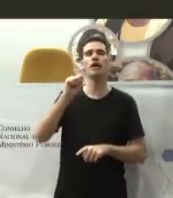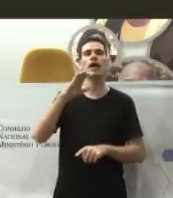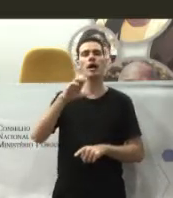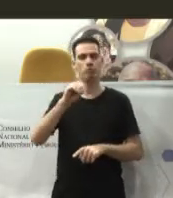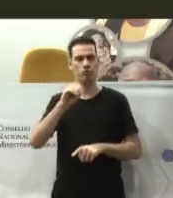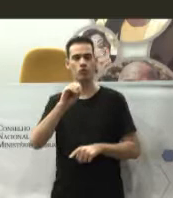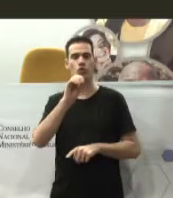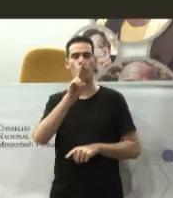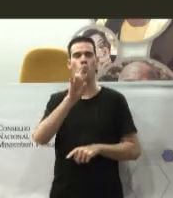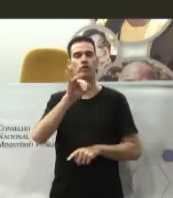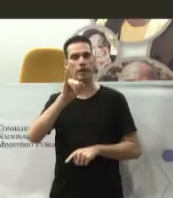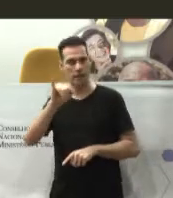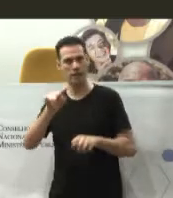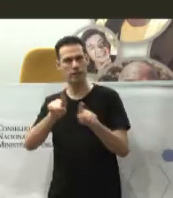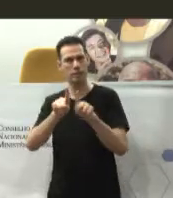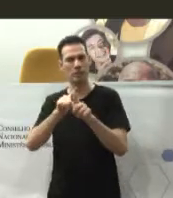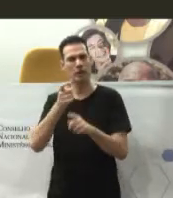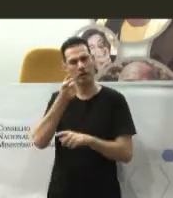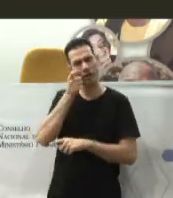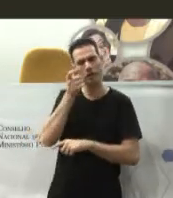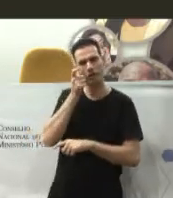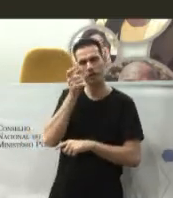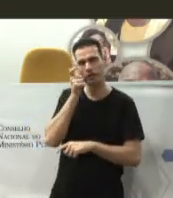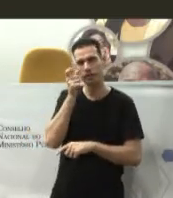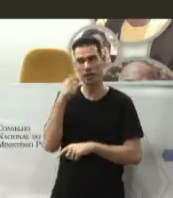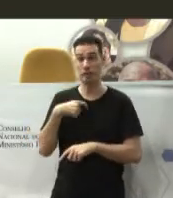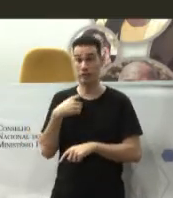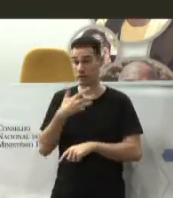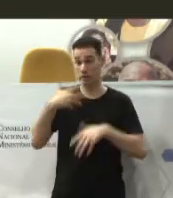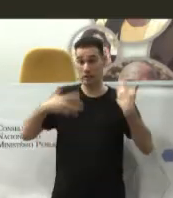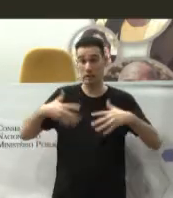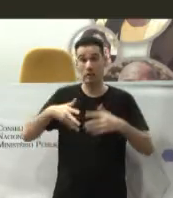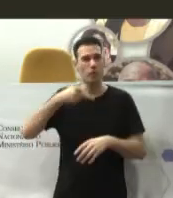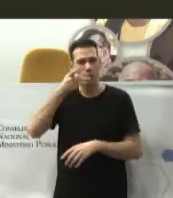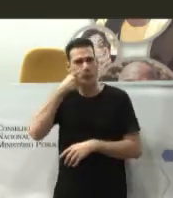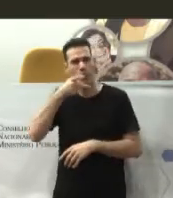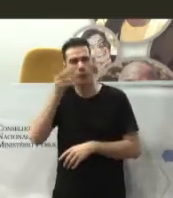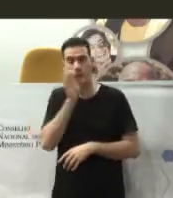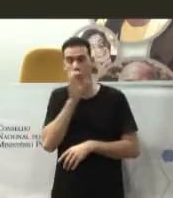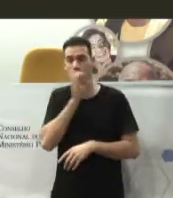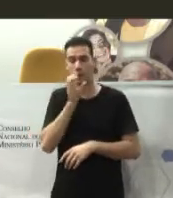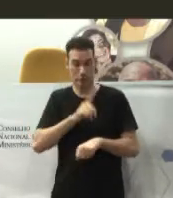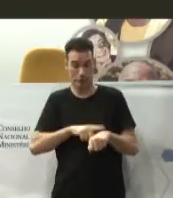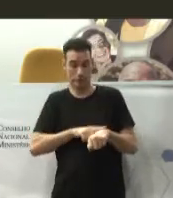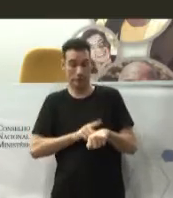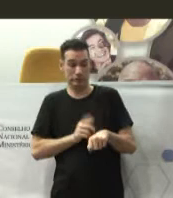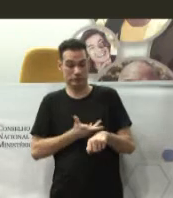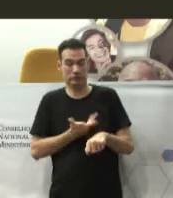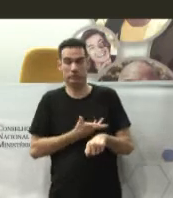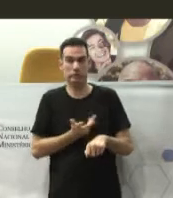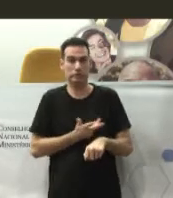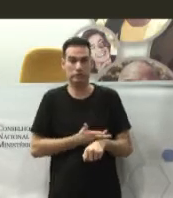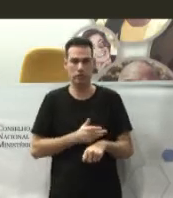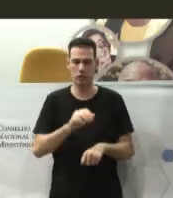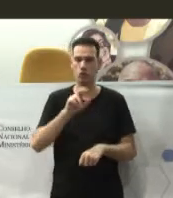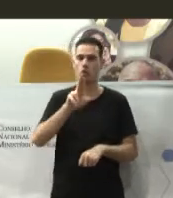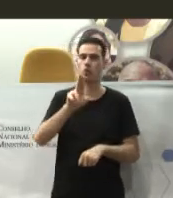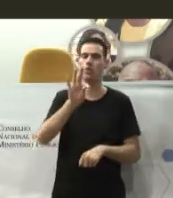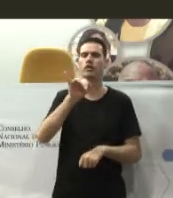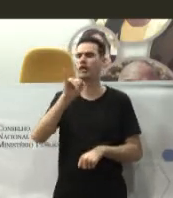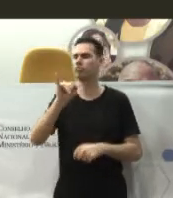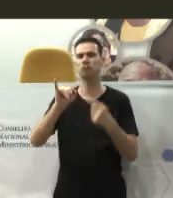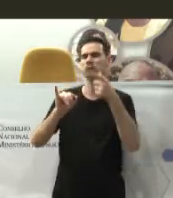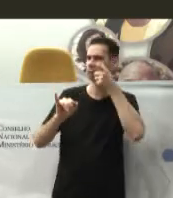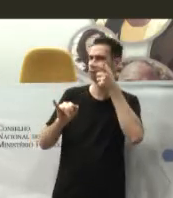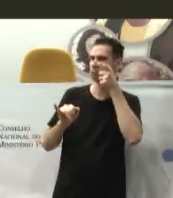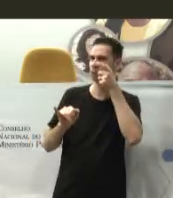Estou falando bem rápido, estou vendo que... Só por causa do nosso voo, viu, doutora Gilda? O caso da UTI é um caso interessante